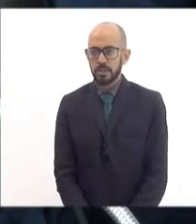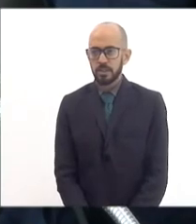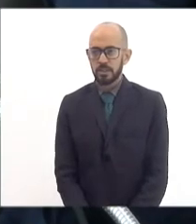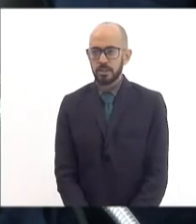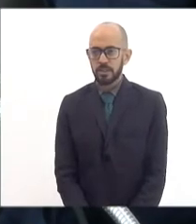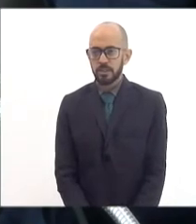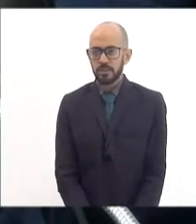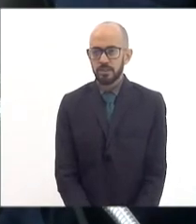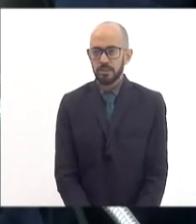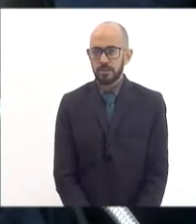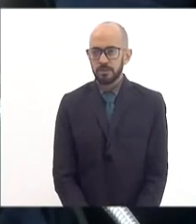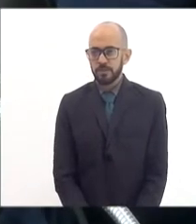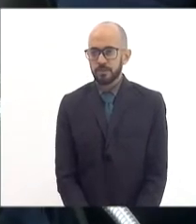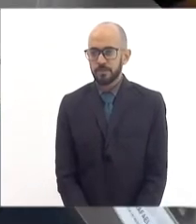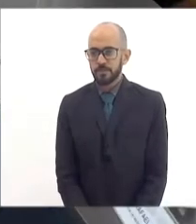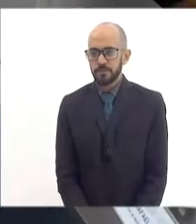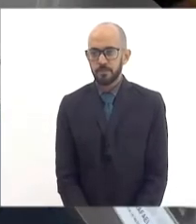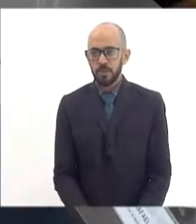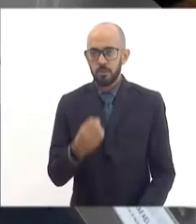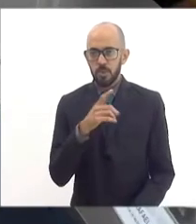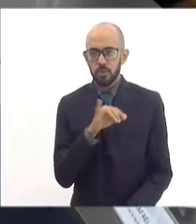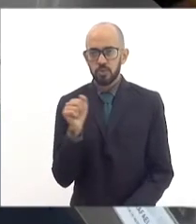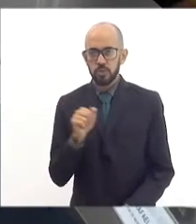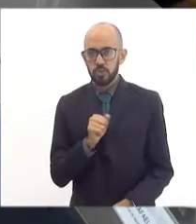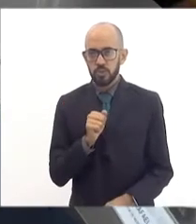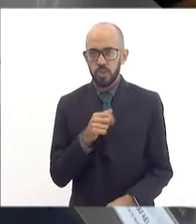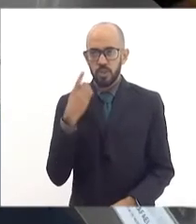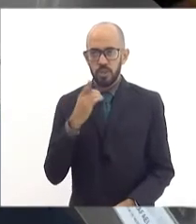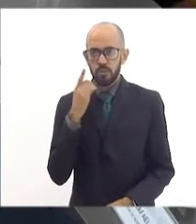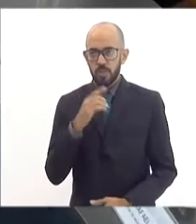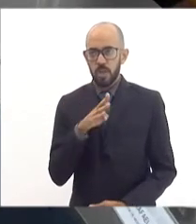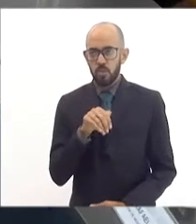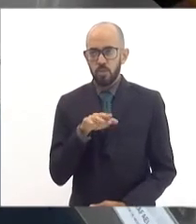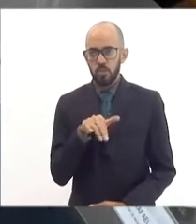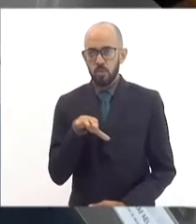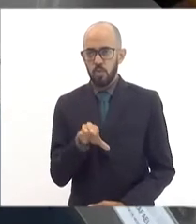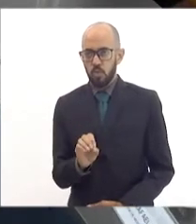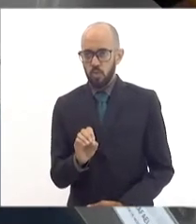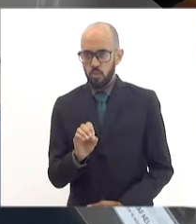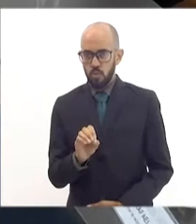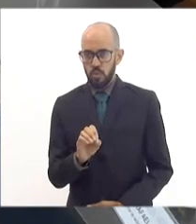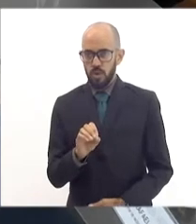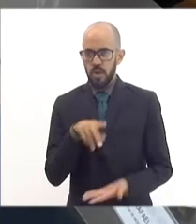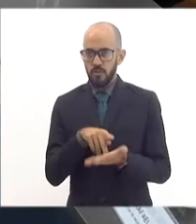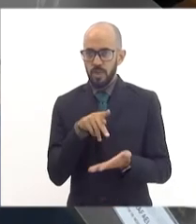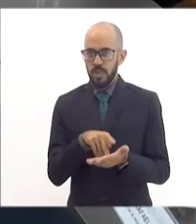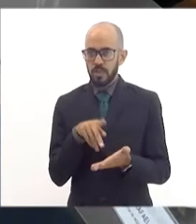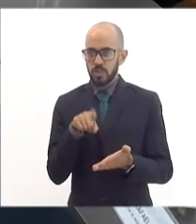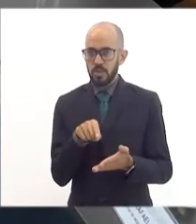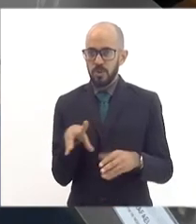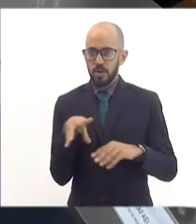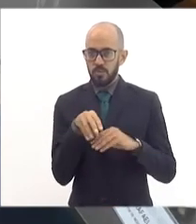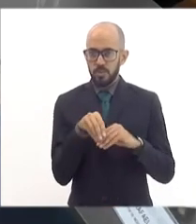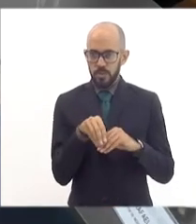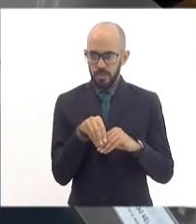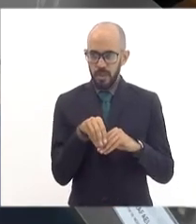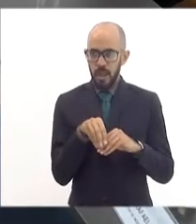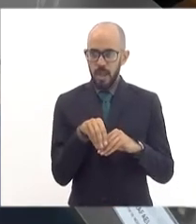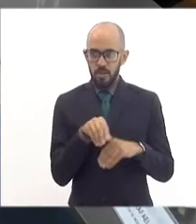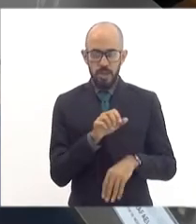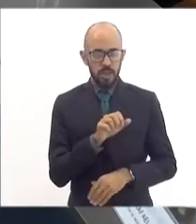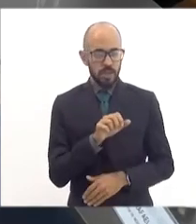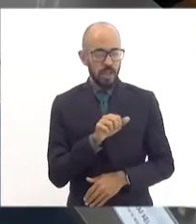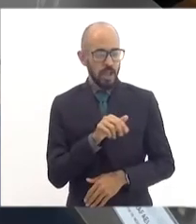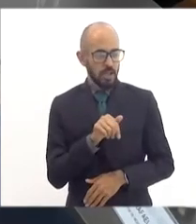Bom dia, deputado. Bom dia, deputado Bruno. Bom dia a todos. Não, na realidade, era para complementar ali que a colega da GRIU estava dizendo,